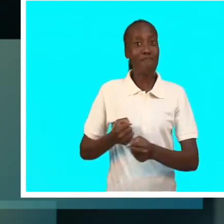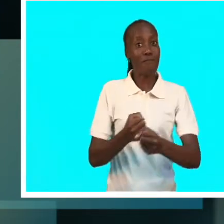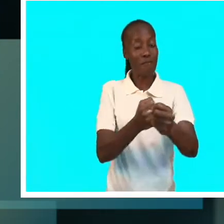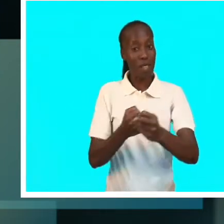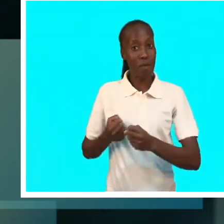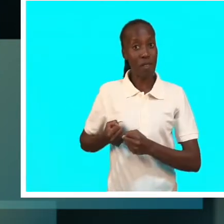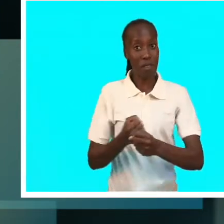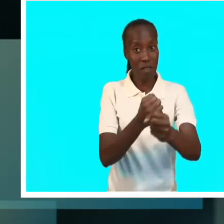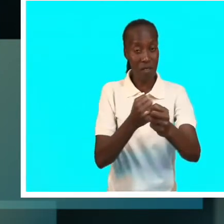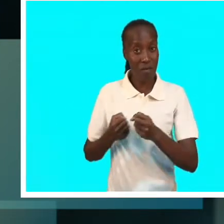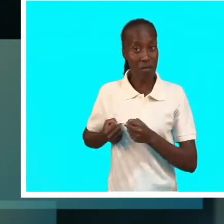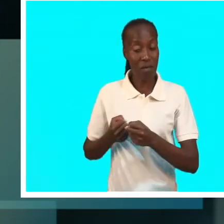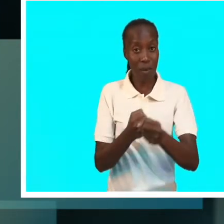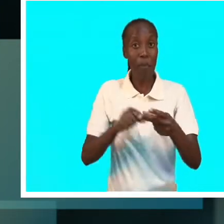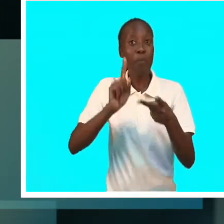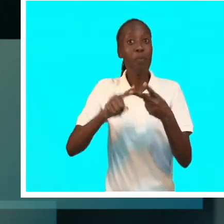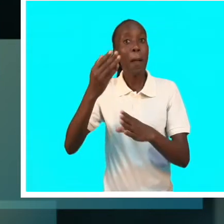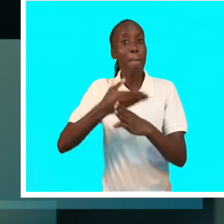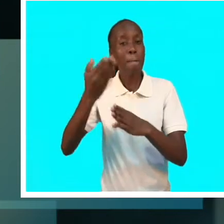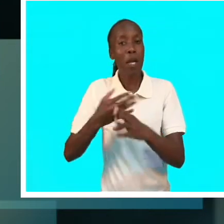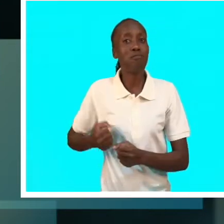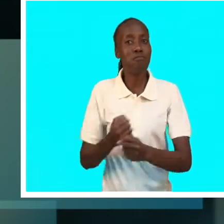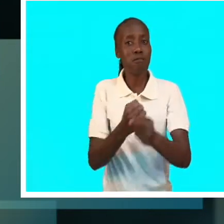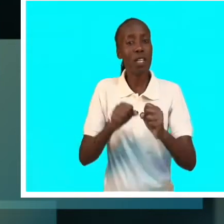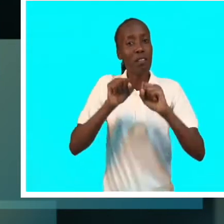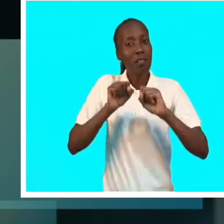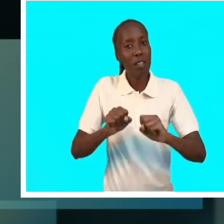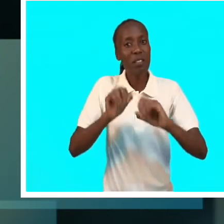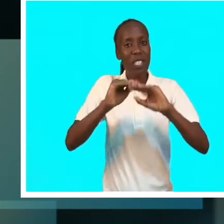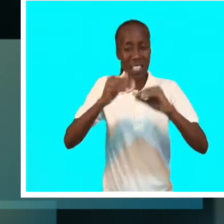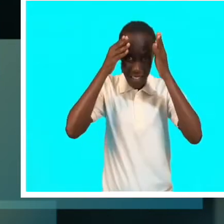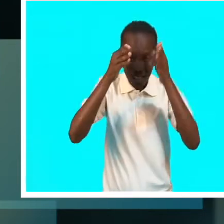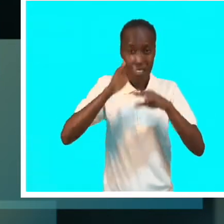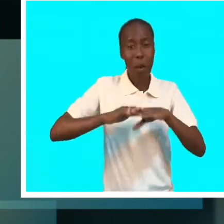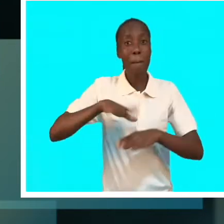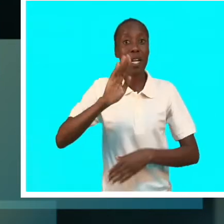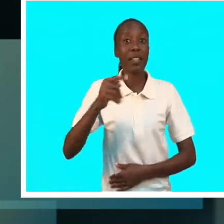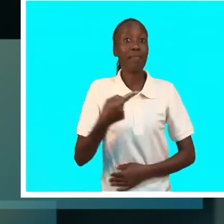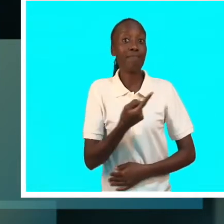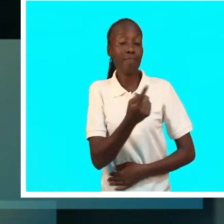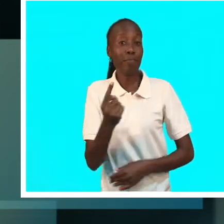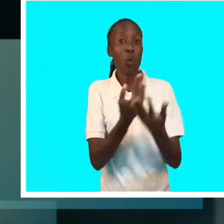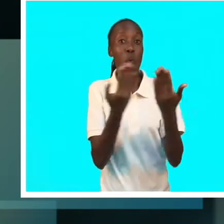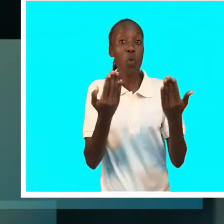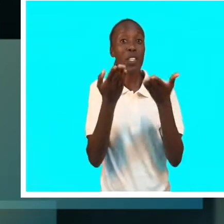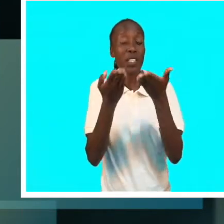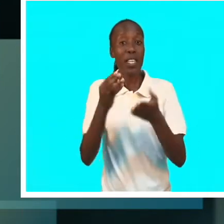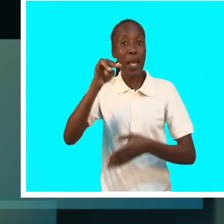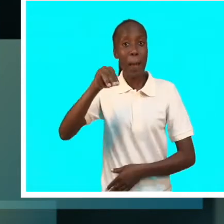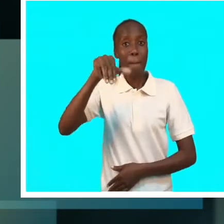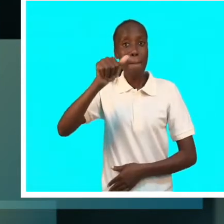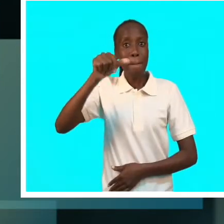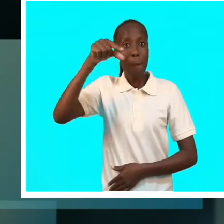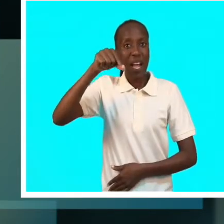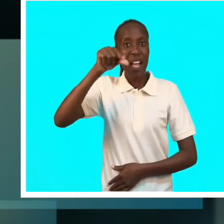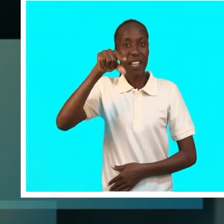é aula de carpintaria, sou docente de práticas em carpintaria, então temos que ter muita atenção. A maior parte de máquinas